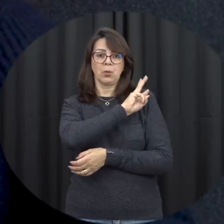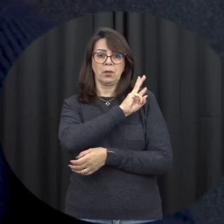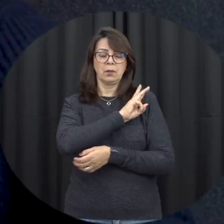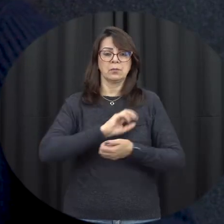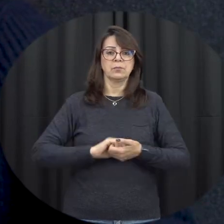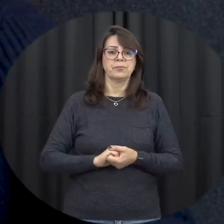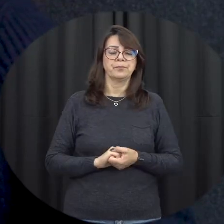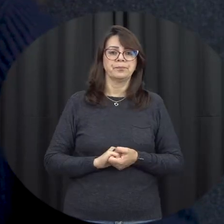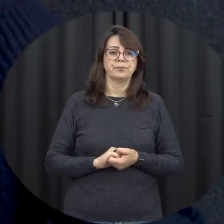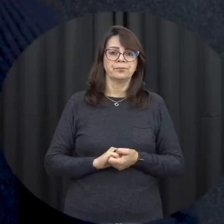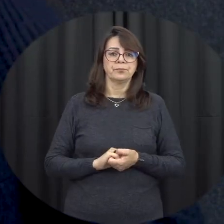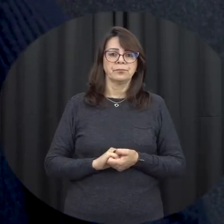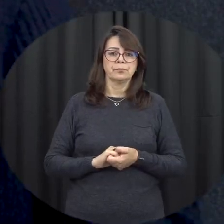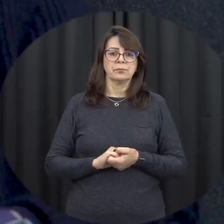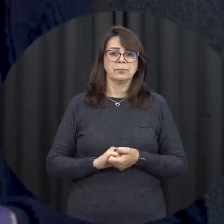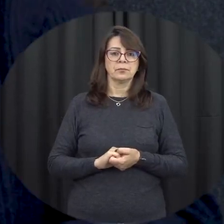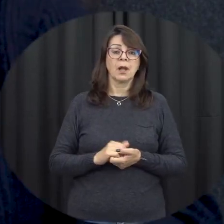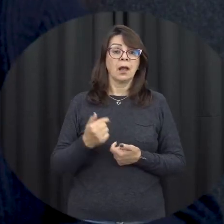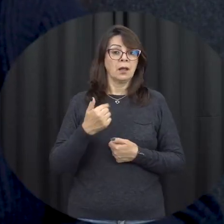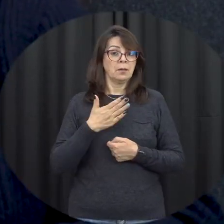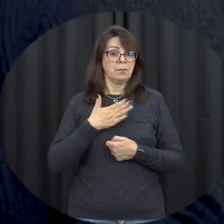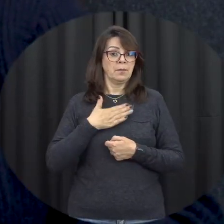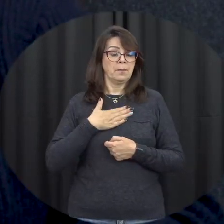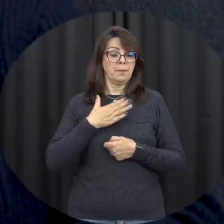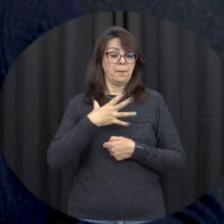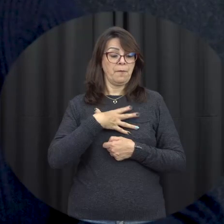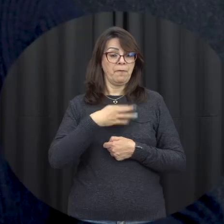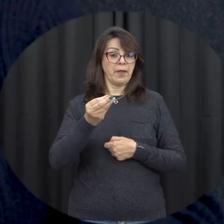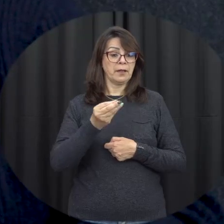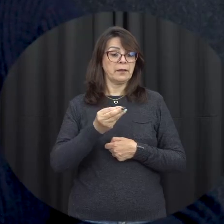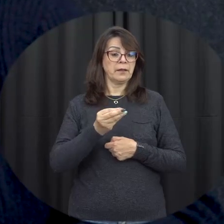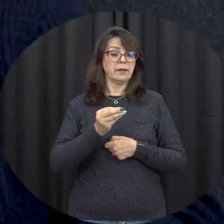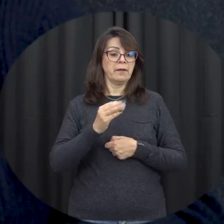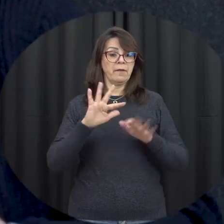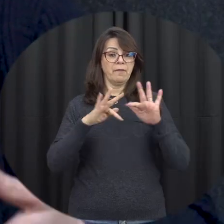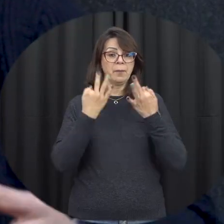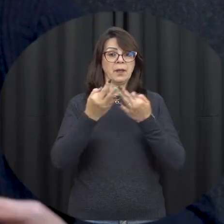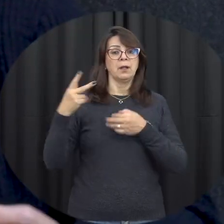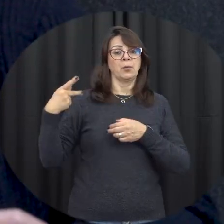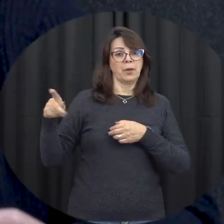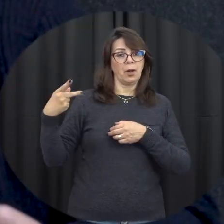grau. Tá? Eu sou filha de imigrantes paraguaios, então